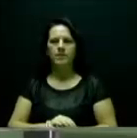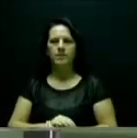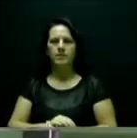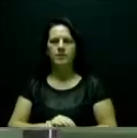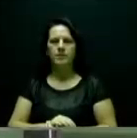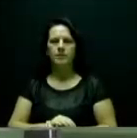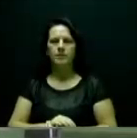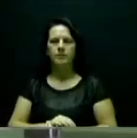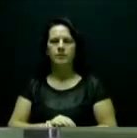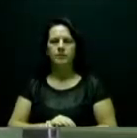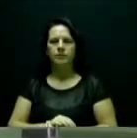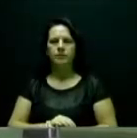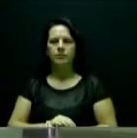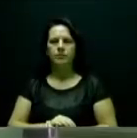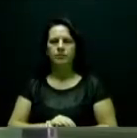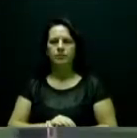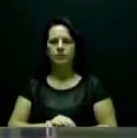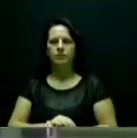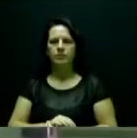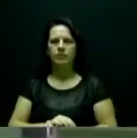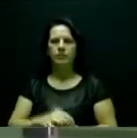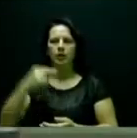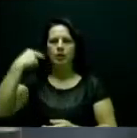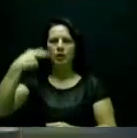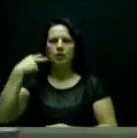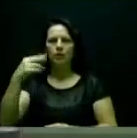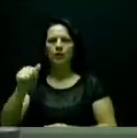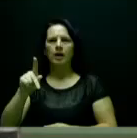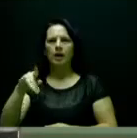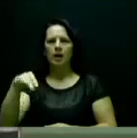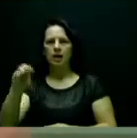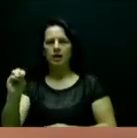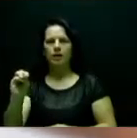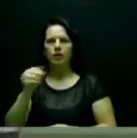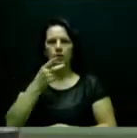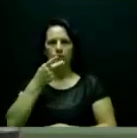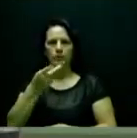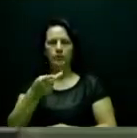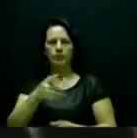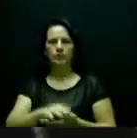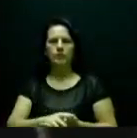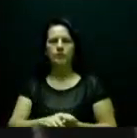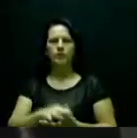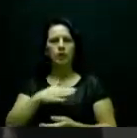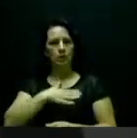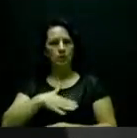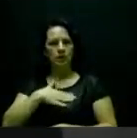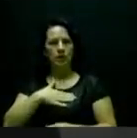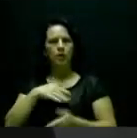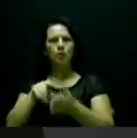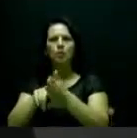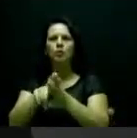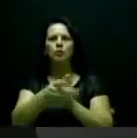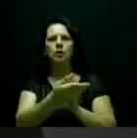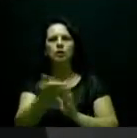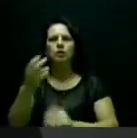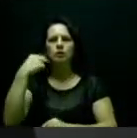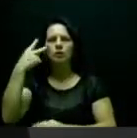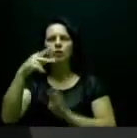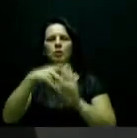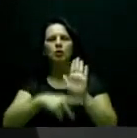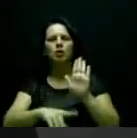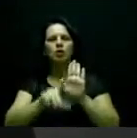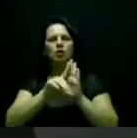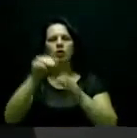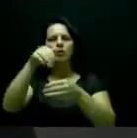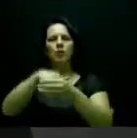Questão de ordem, senhor presidente. Questão de ordem do vereador Adeildo Eleodoro Dinho. Gostaria que fosse consultado o plenário para que o presente projeto